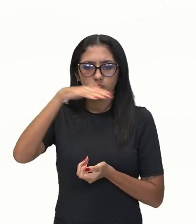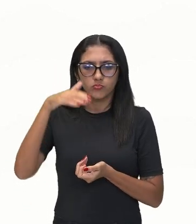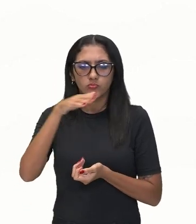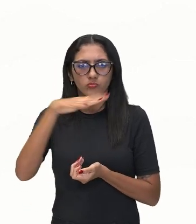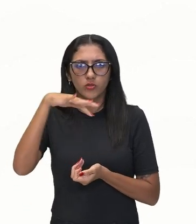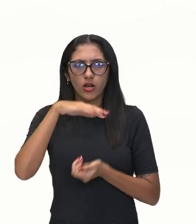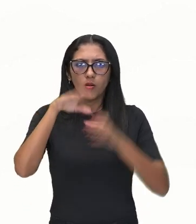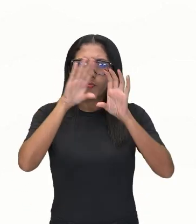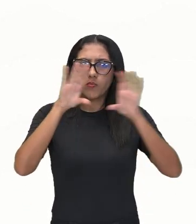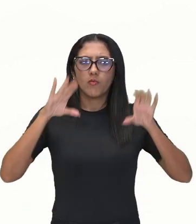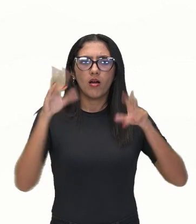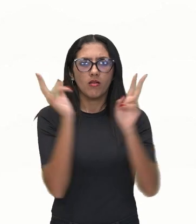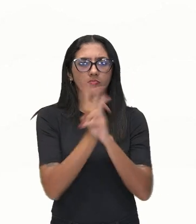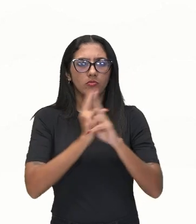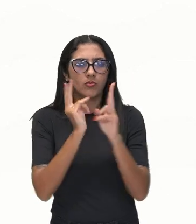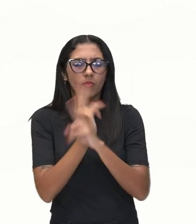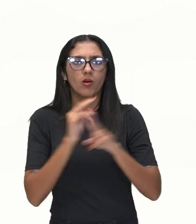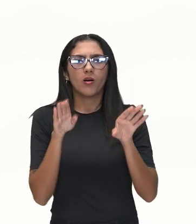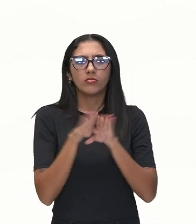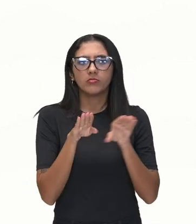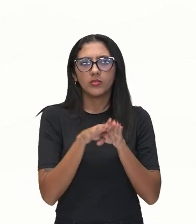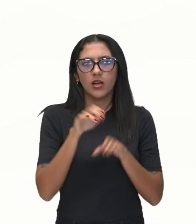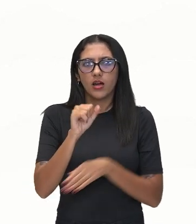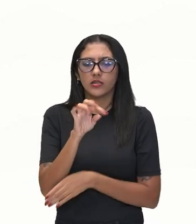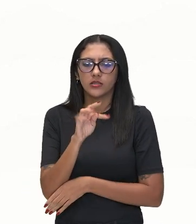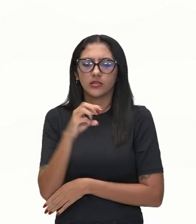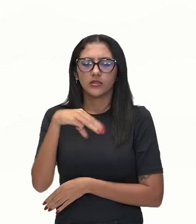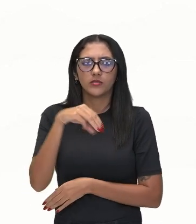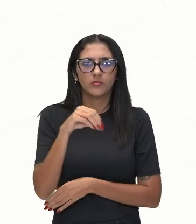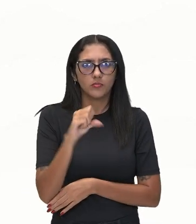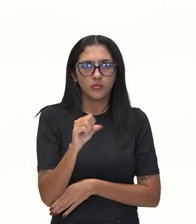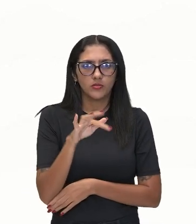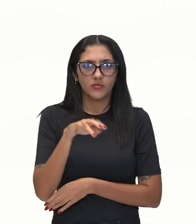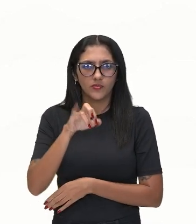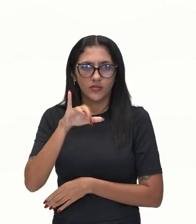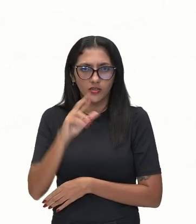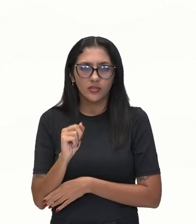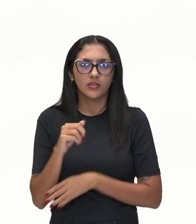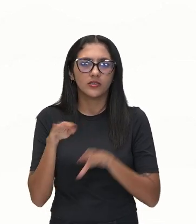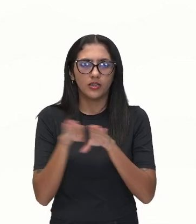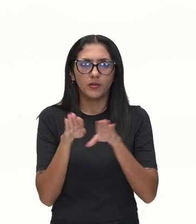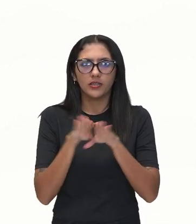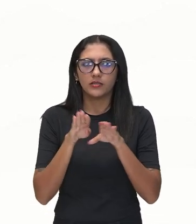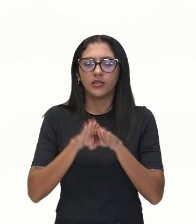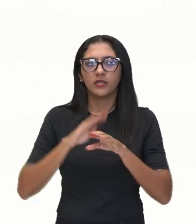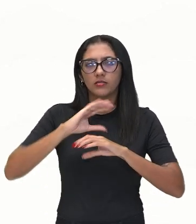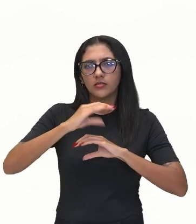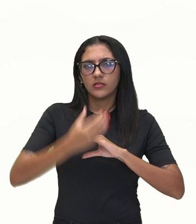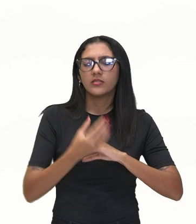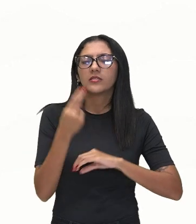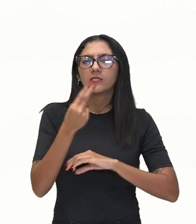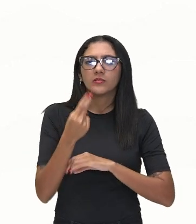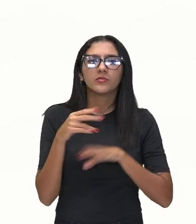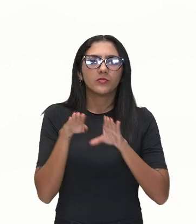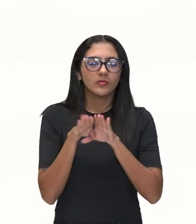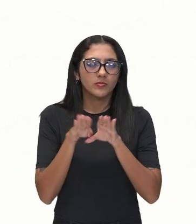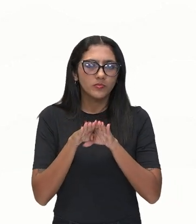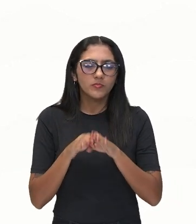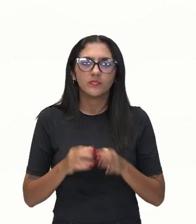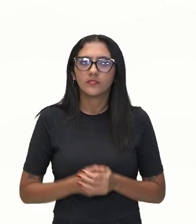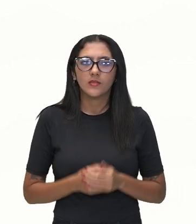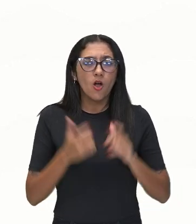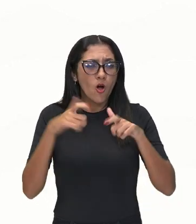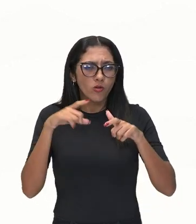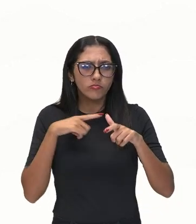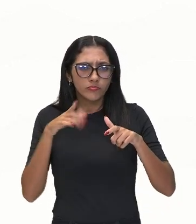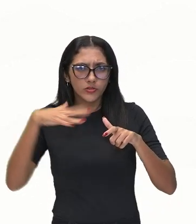que é chamado de atmosfera, né? Então, em todos esses ambientes onde existe vida,